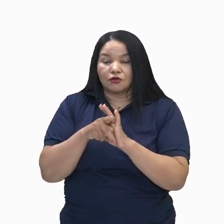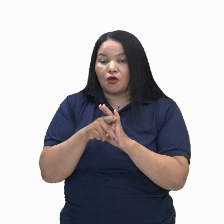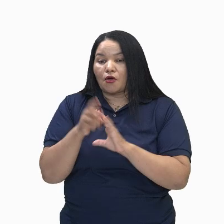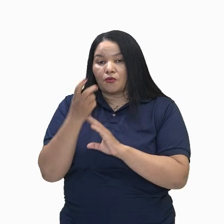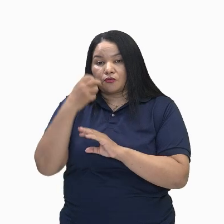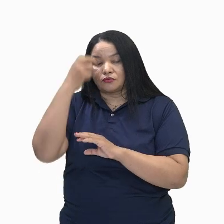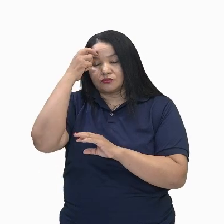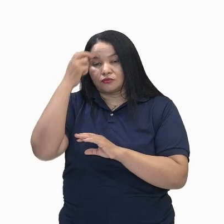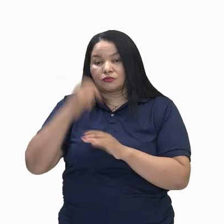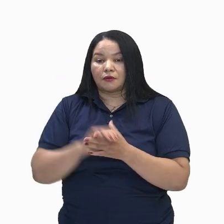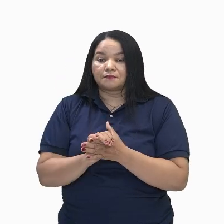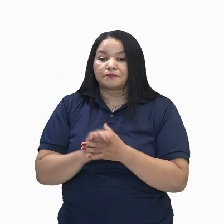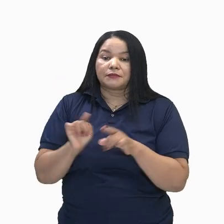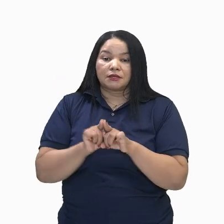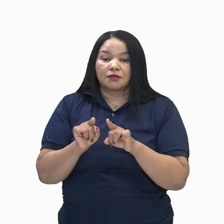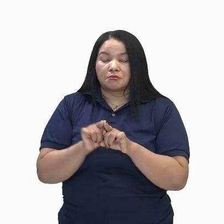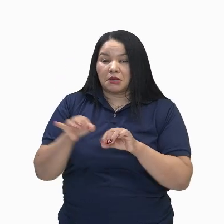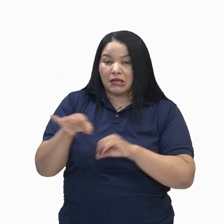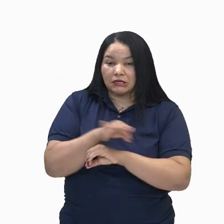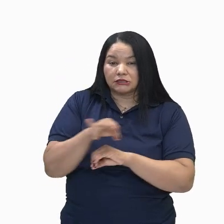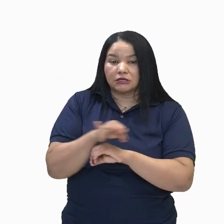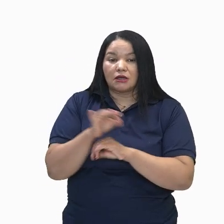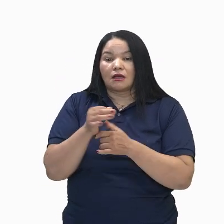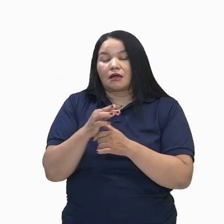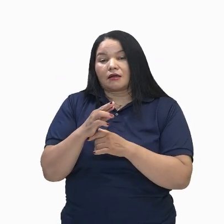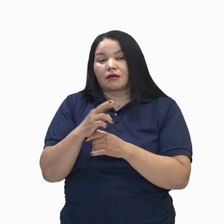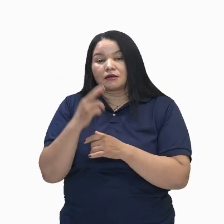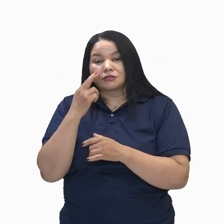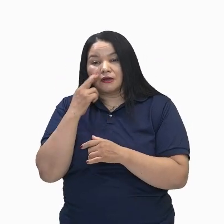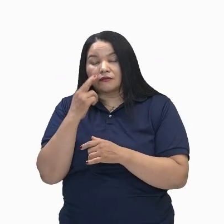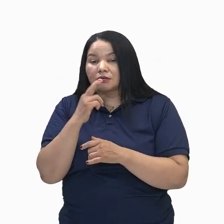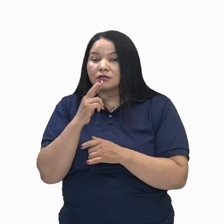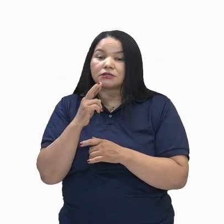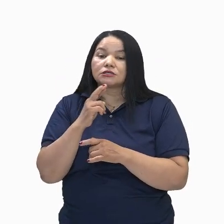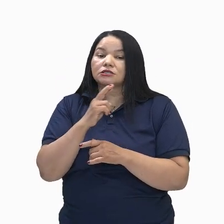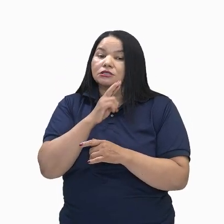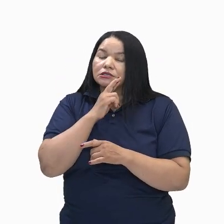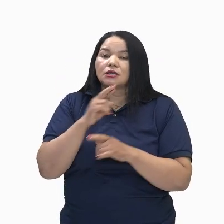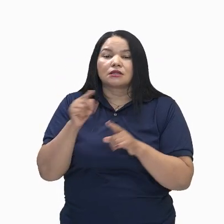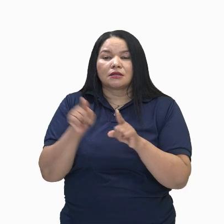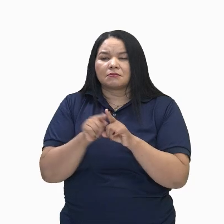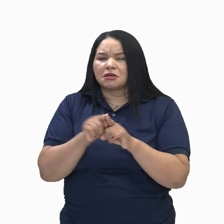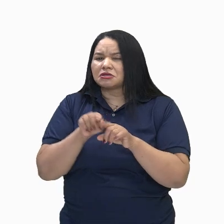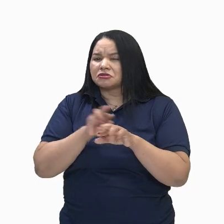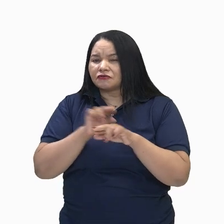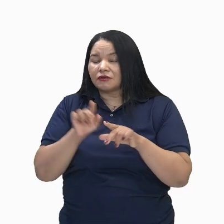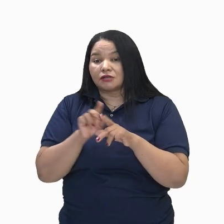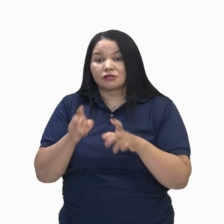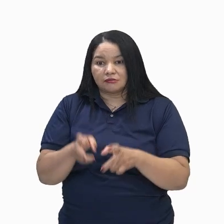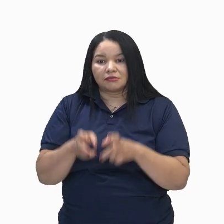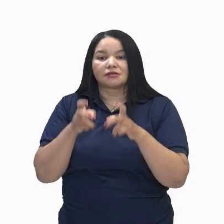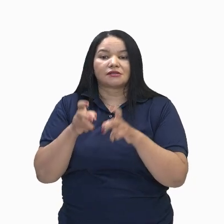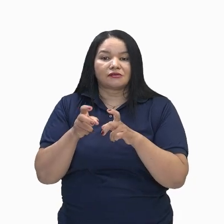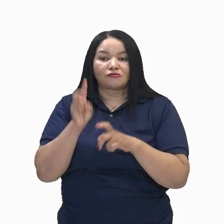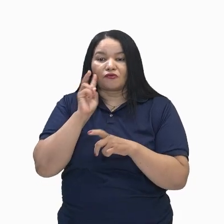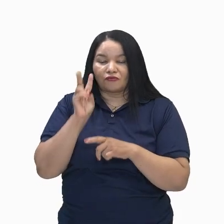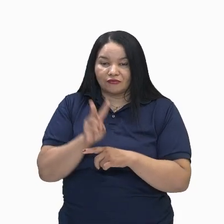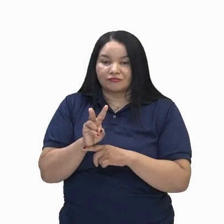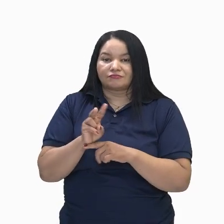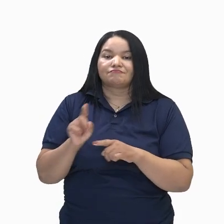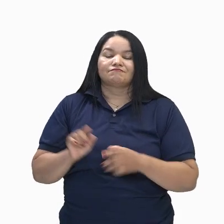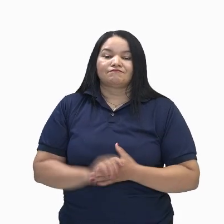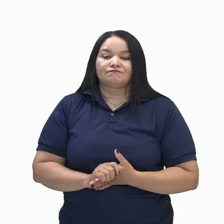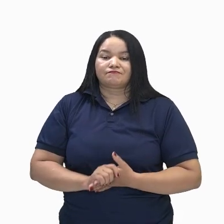como arquitetura, restaurantes típicos, eles vão ser bastante perceptíveis na paisagem.